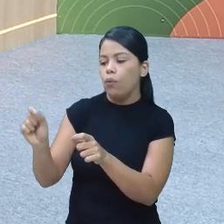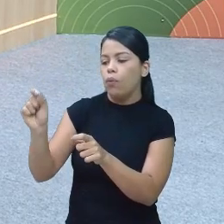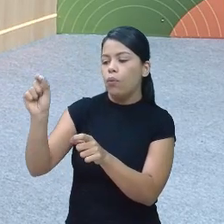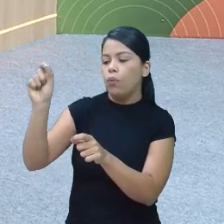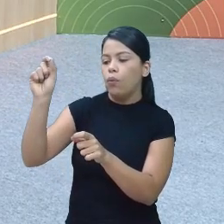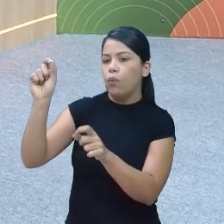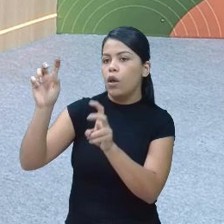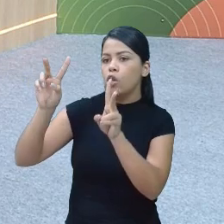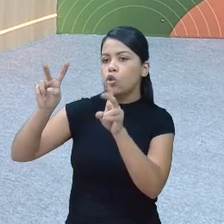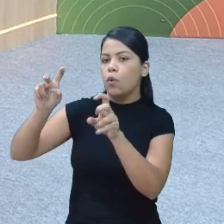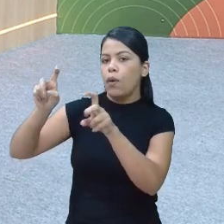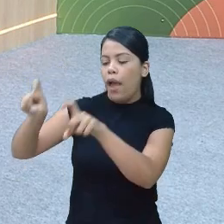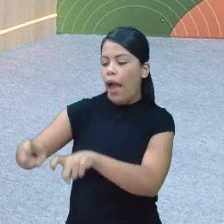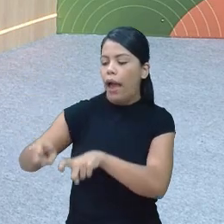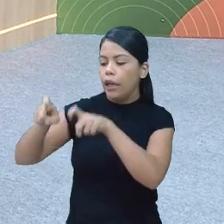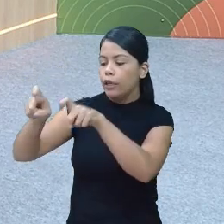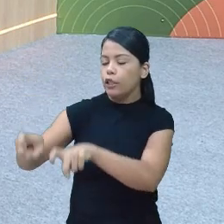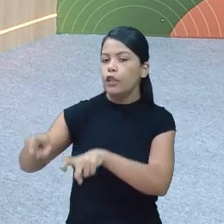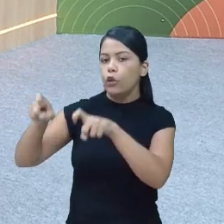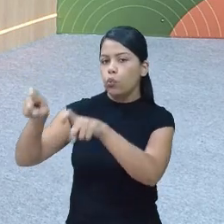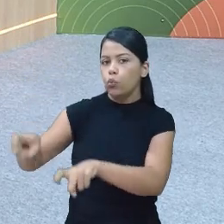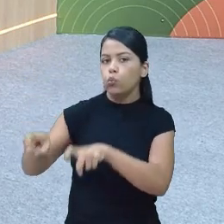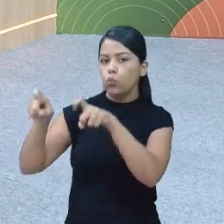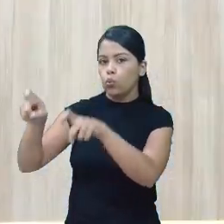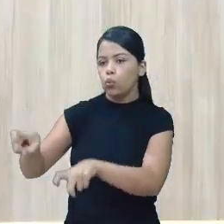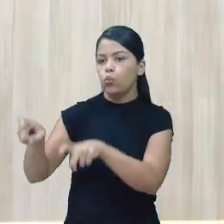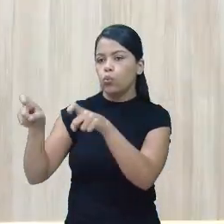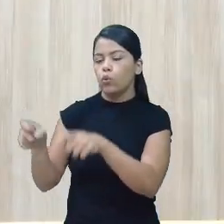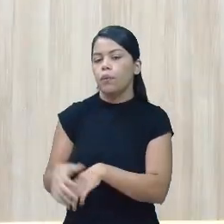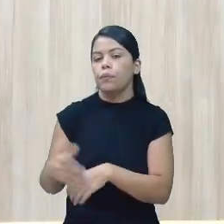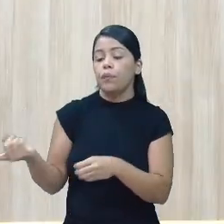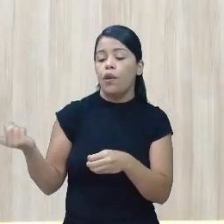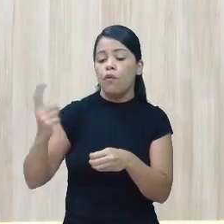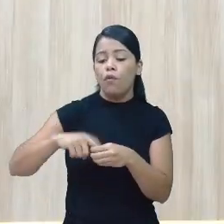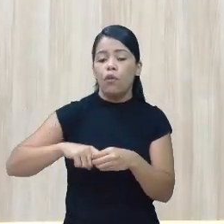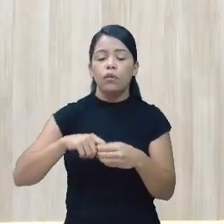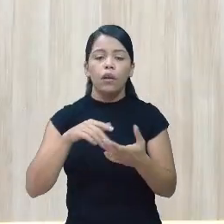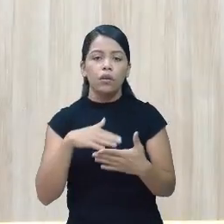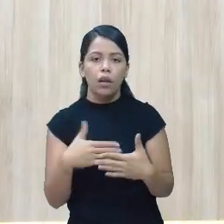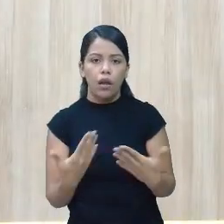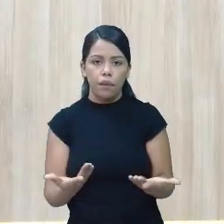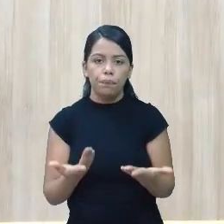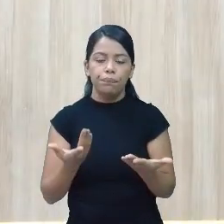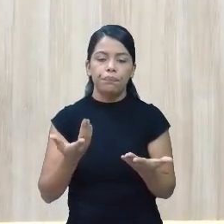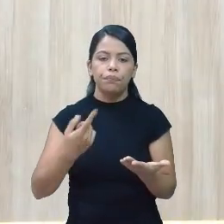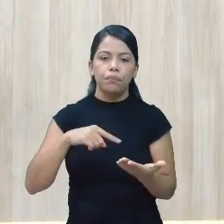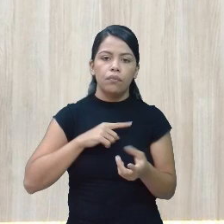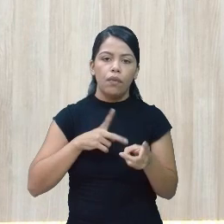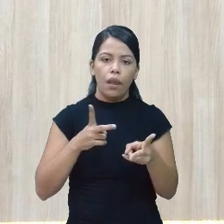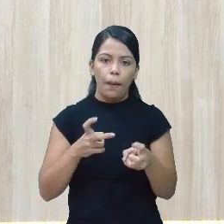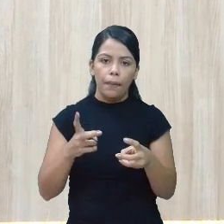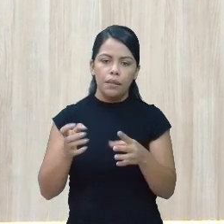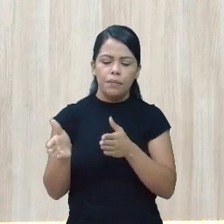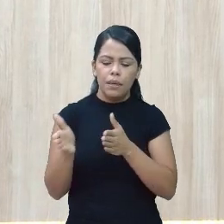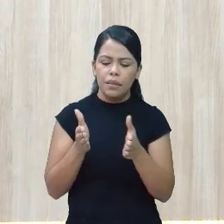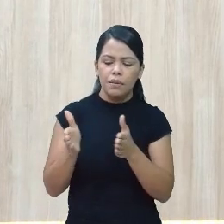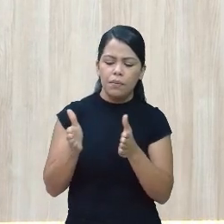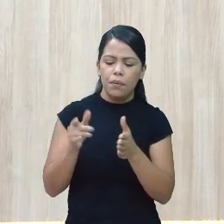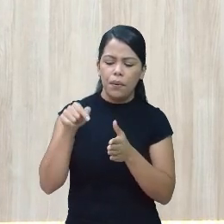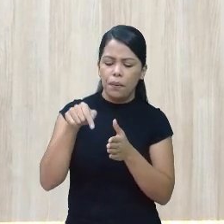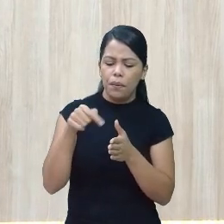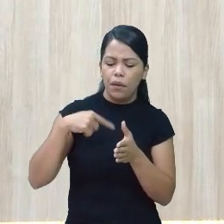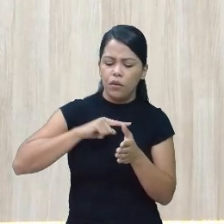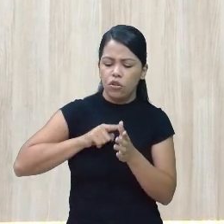da agricultura. Então, voltando aqui, a gente vai perceber que nesse primeiro período que a gente está analisando, a quantidade